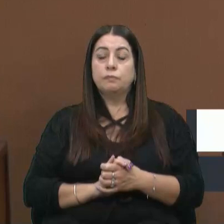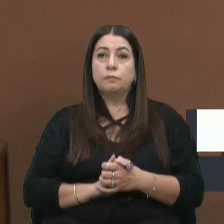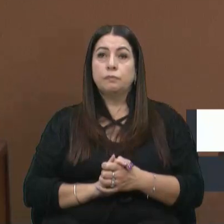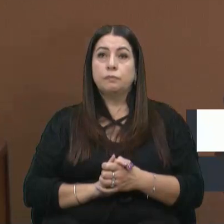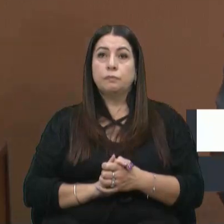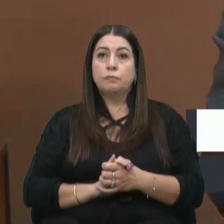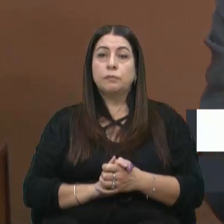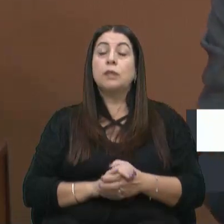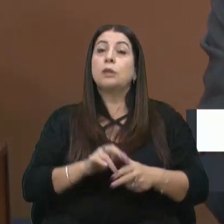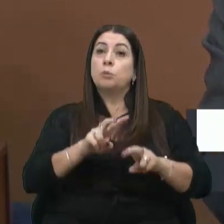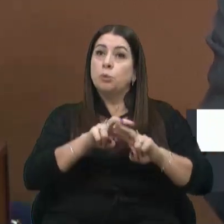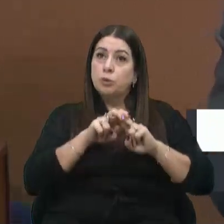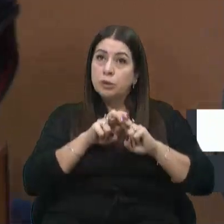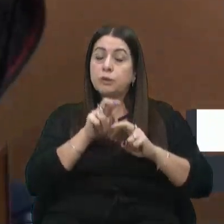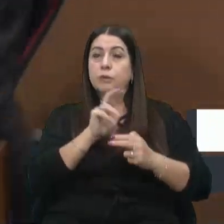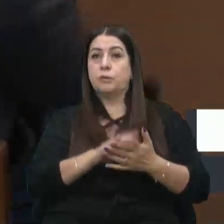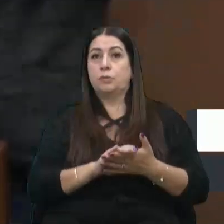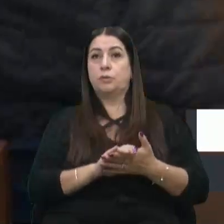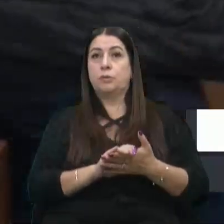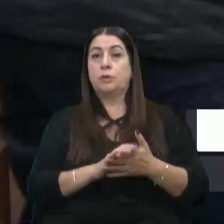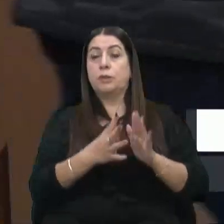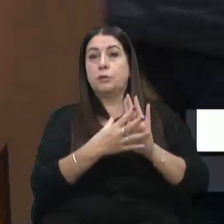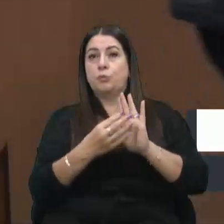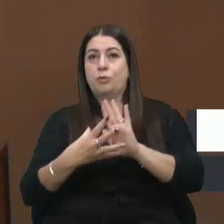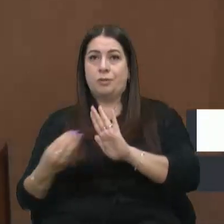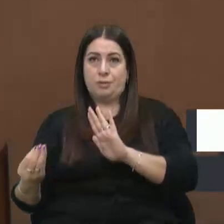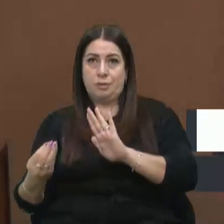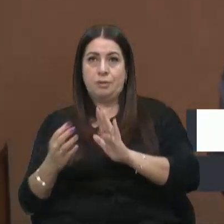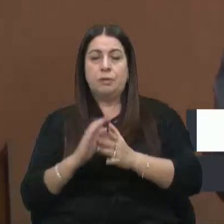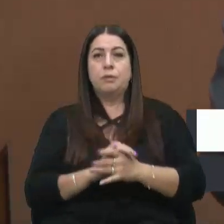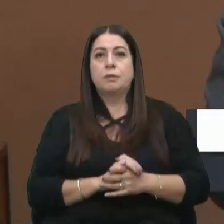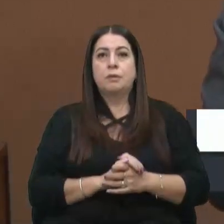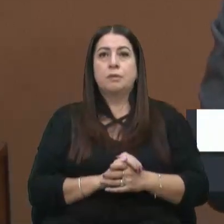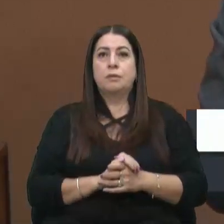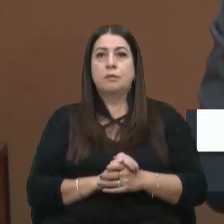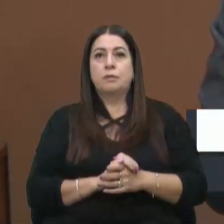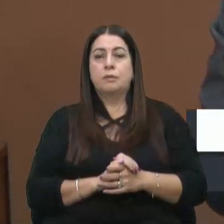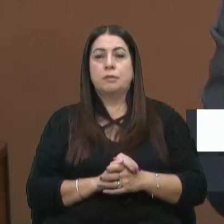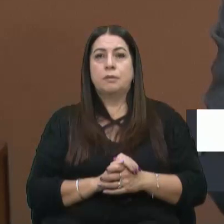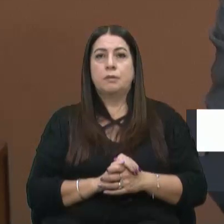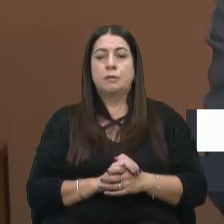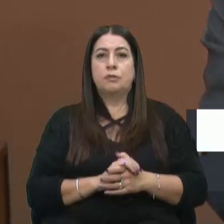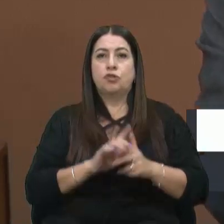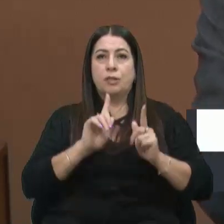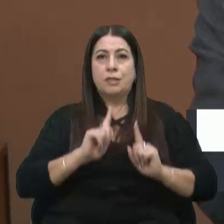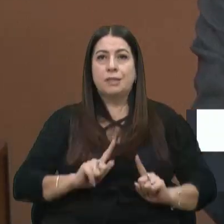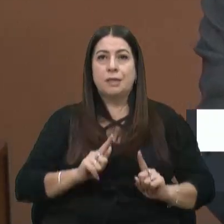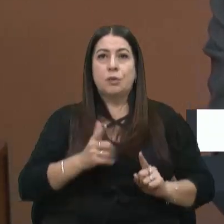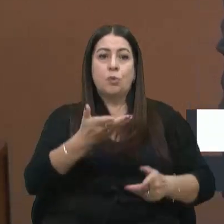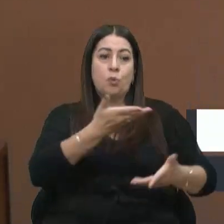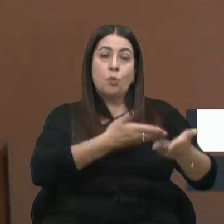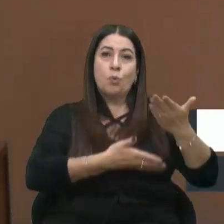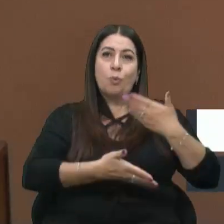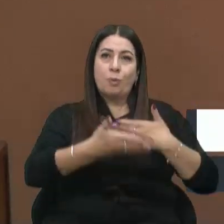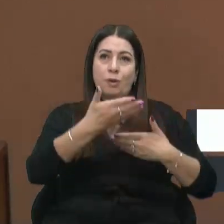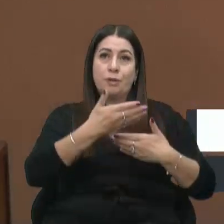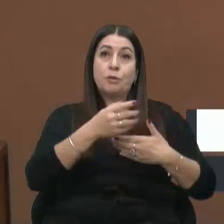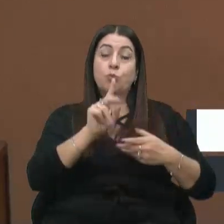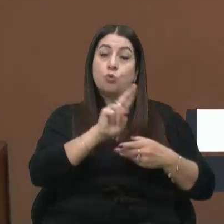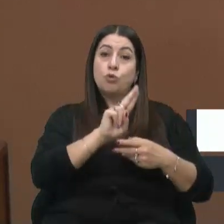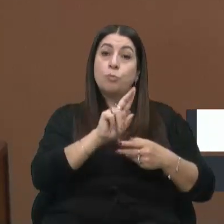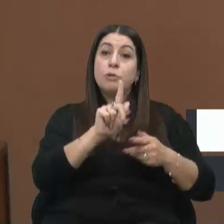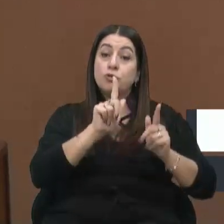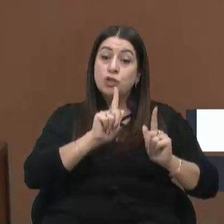por isso então esse modelo aplicado da gestão compartilhada e já diz gestão